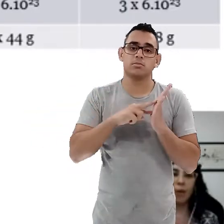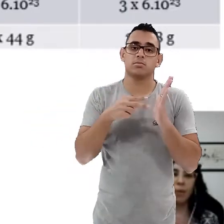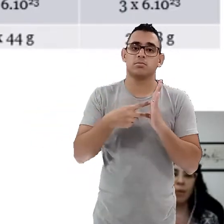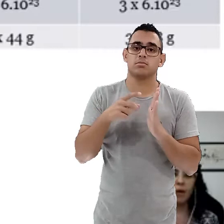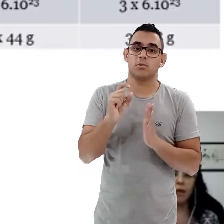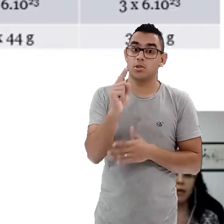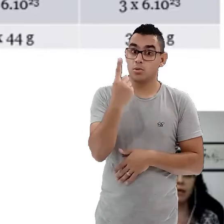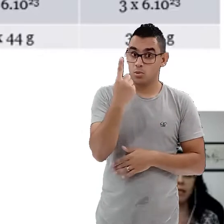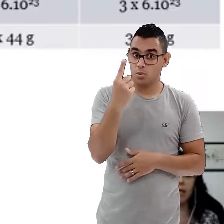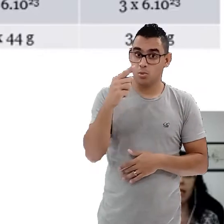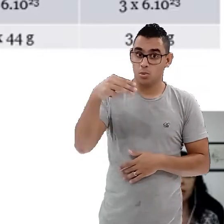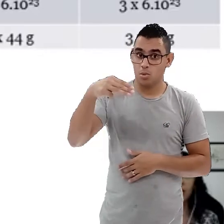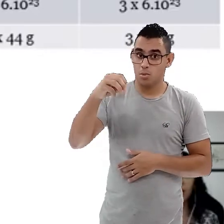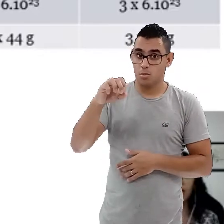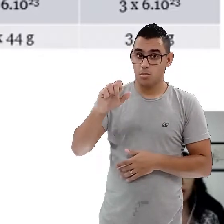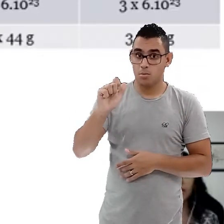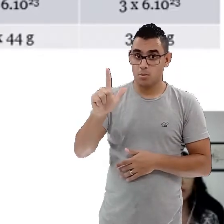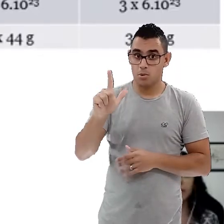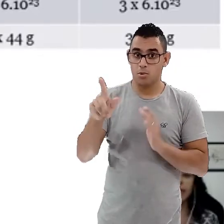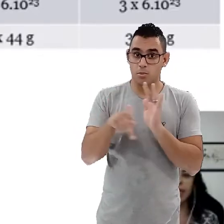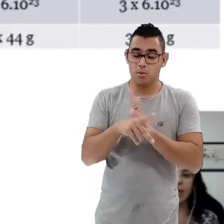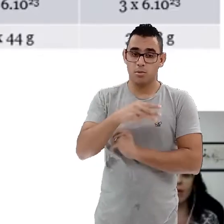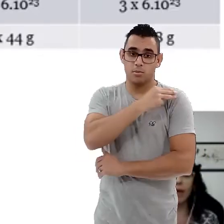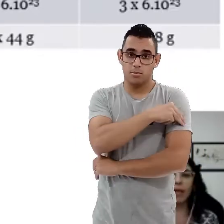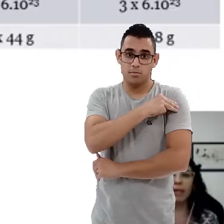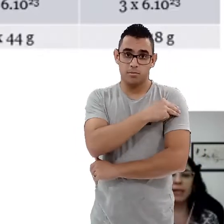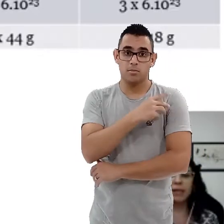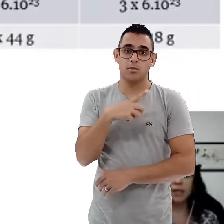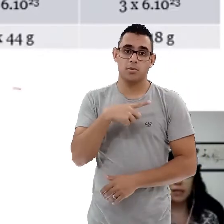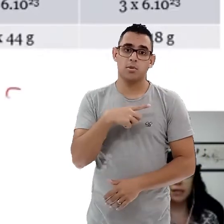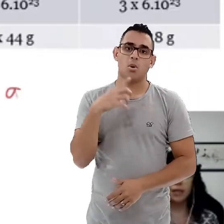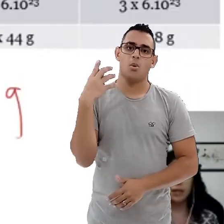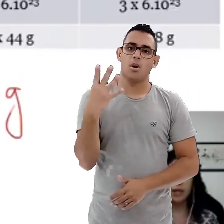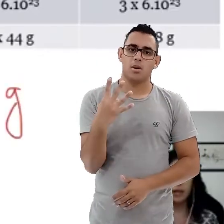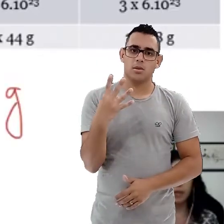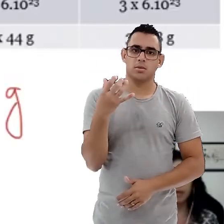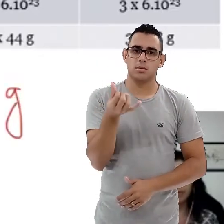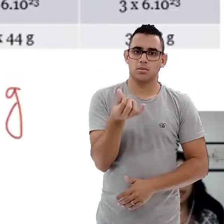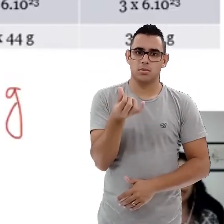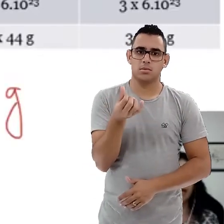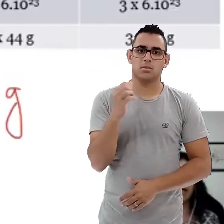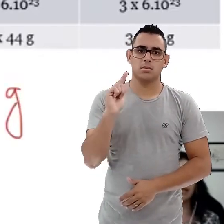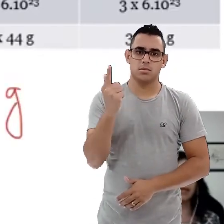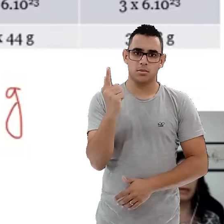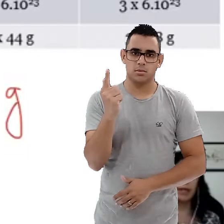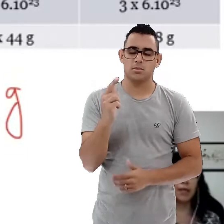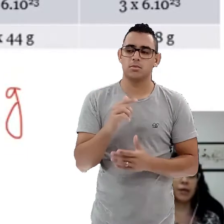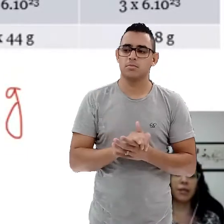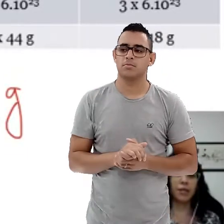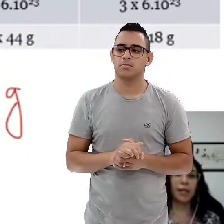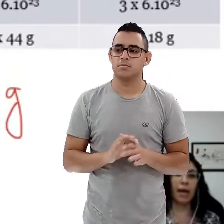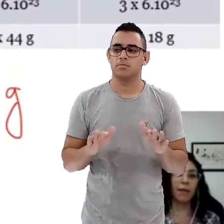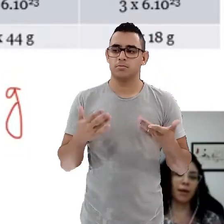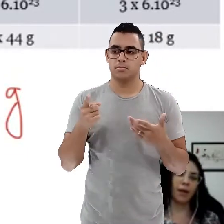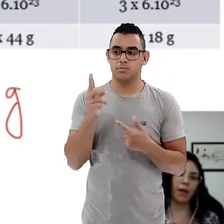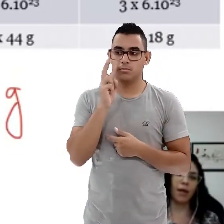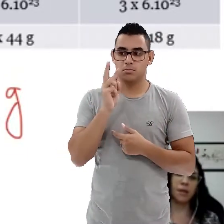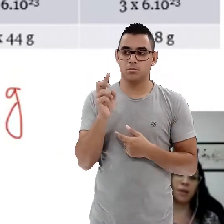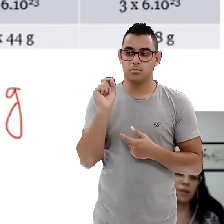1 mol de etanol, a gente vai ter 46 gramas, tá? Então, aqui, ó, a gente